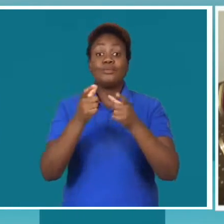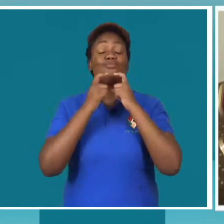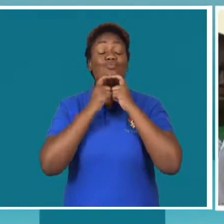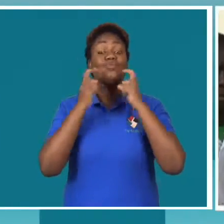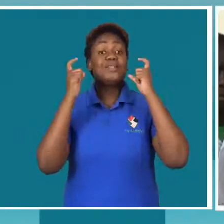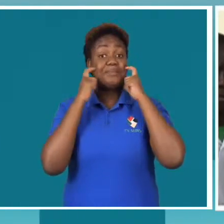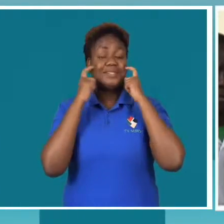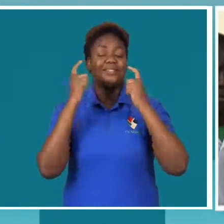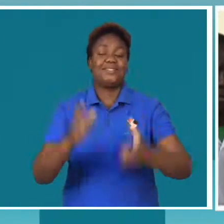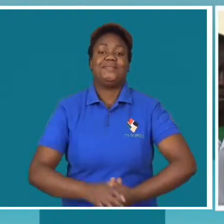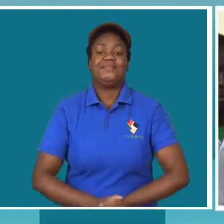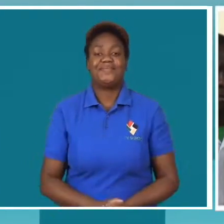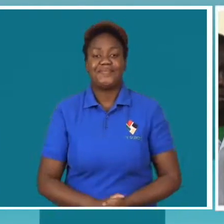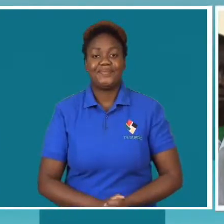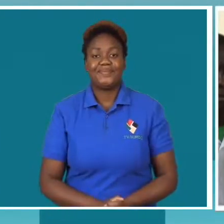deficiência de todo o país.